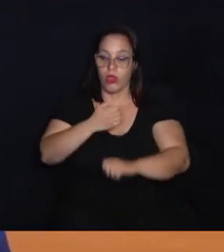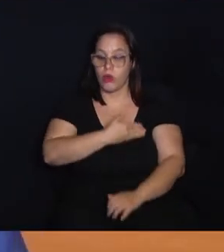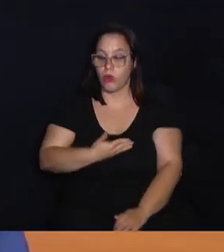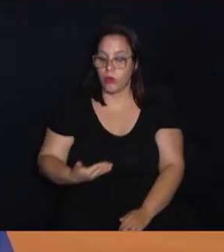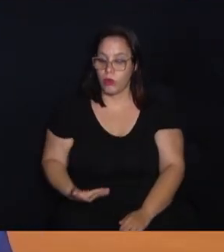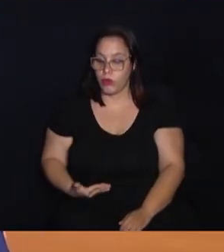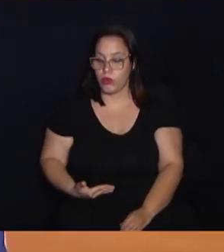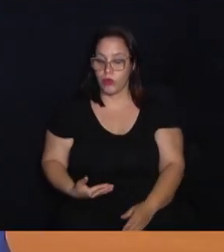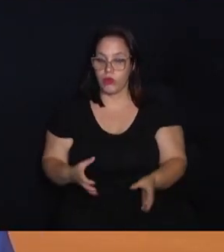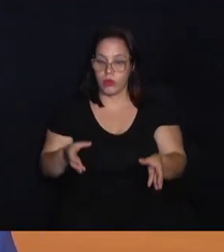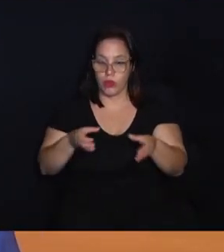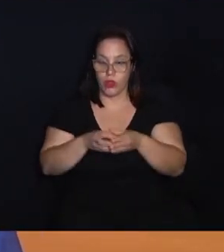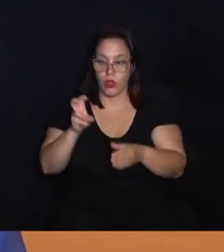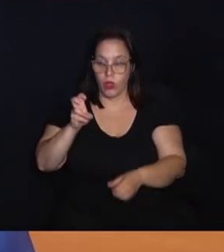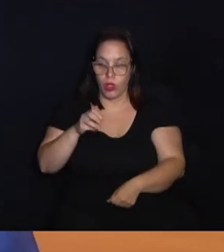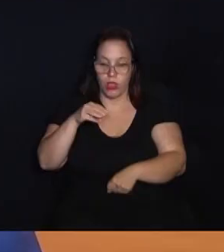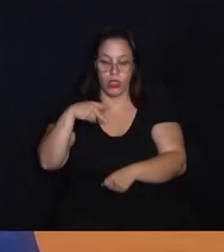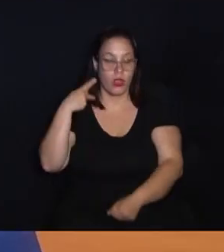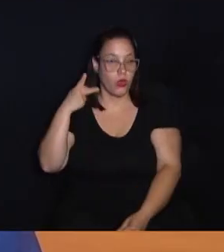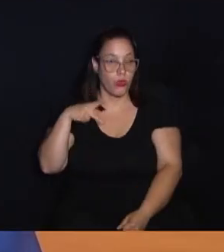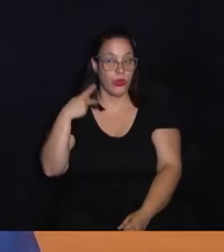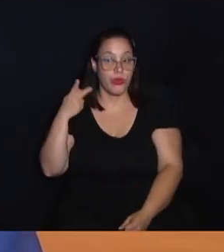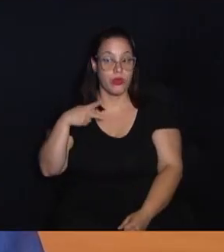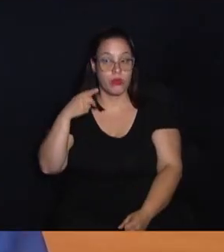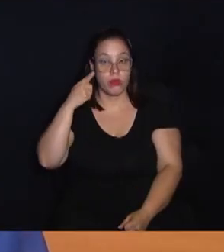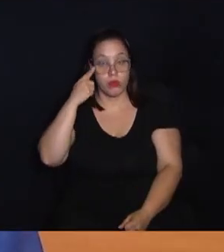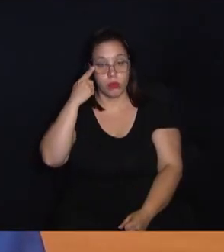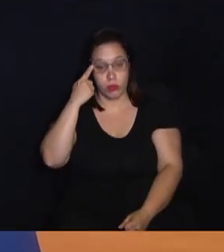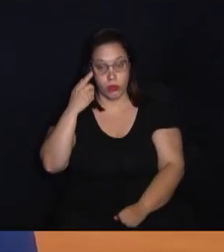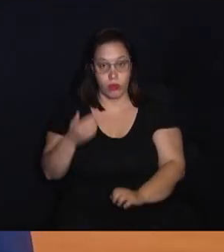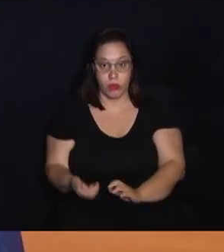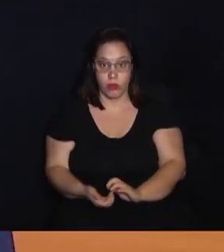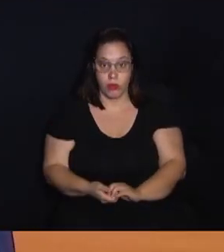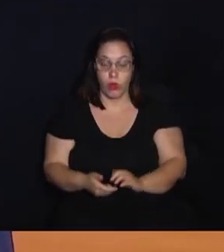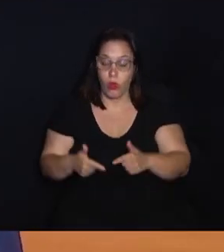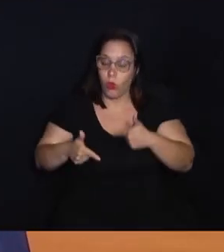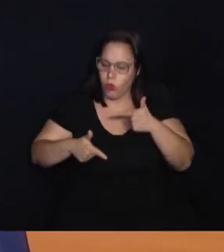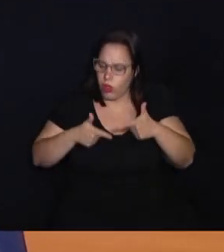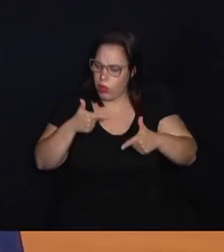a composição dos 5 vereadores, ela tem um